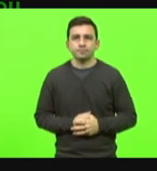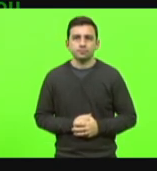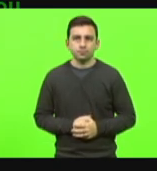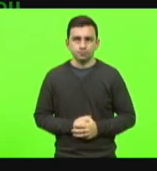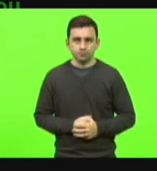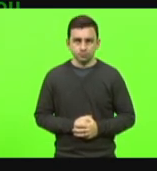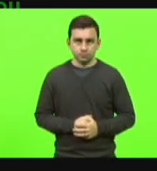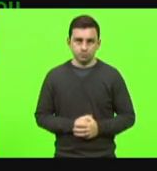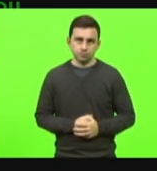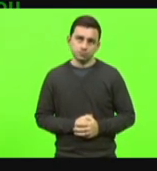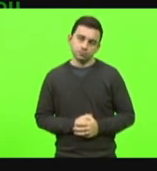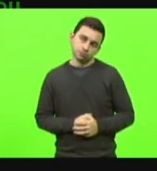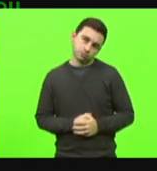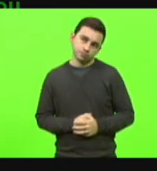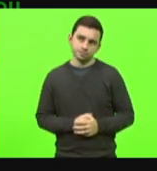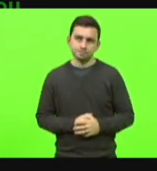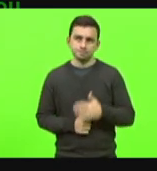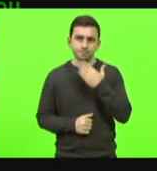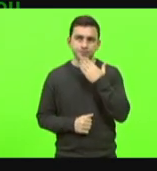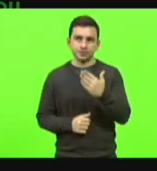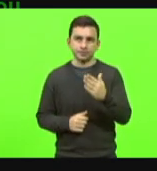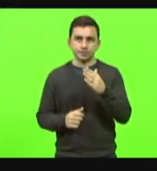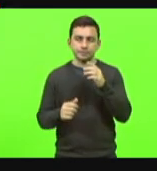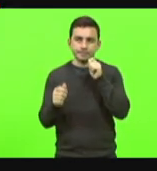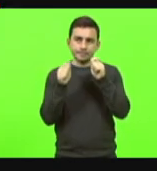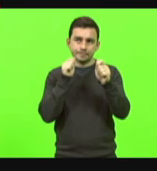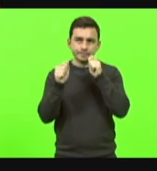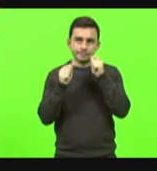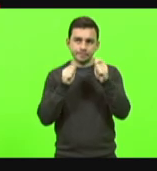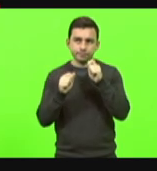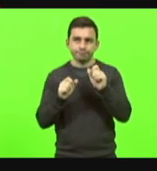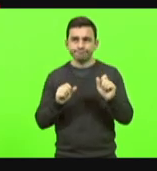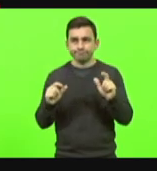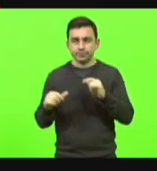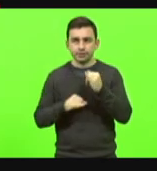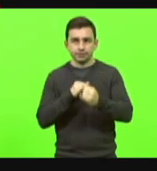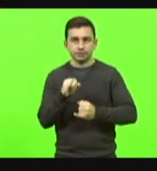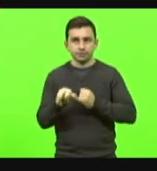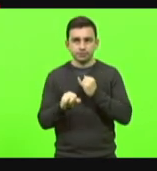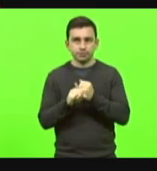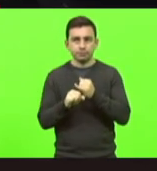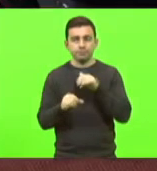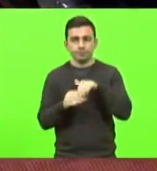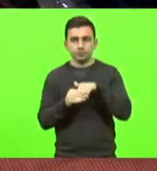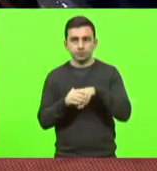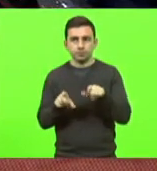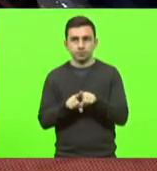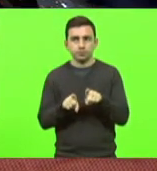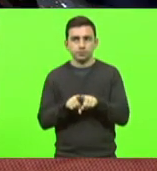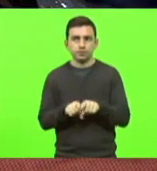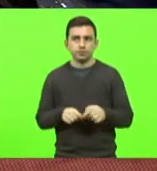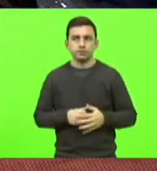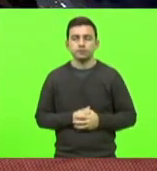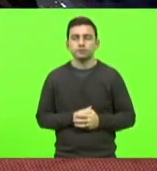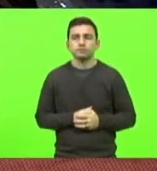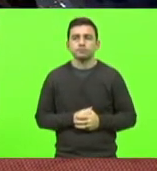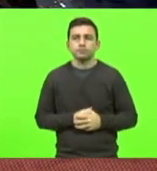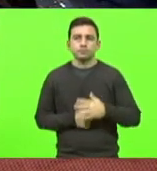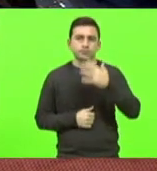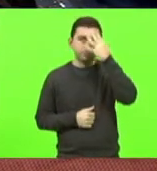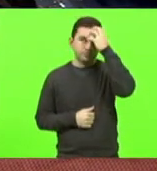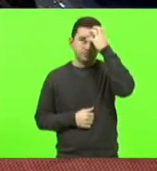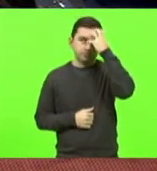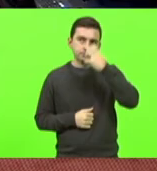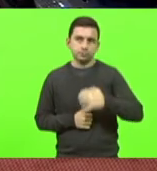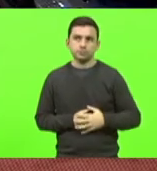a peça Eu sabia que abra o painel para votação remota como volta a deputado Ismael dos Santos